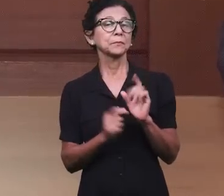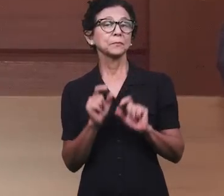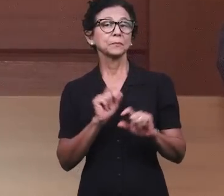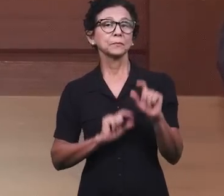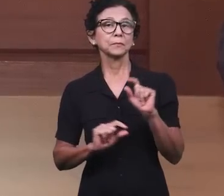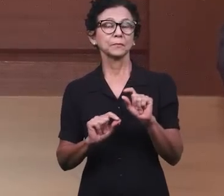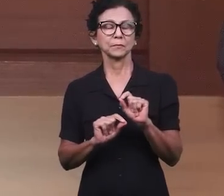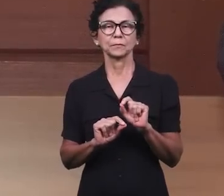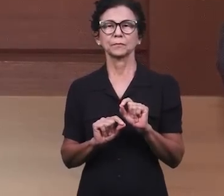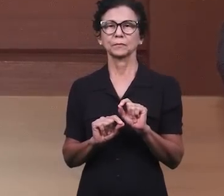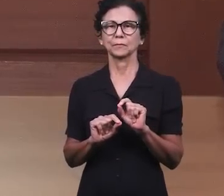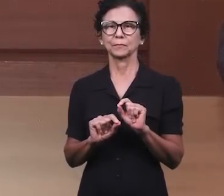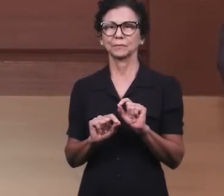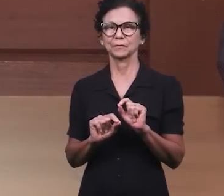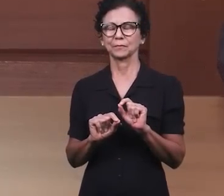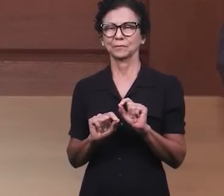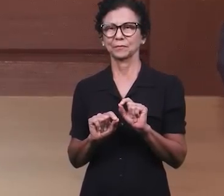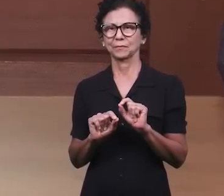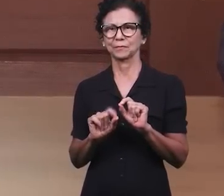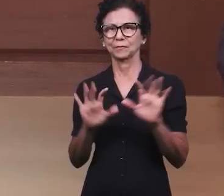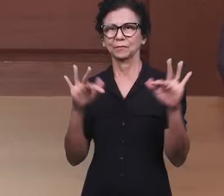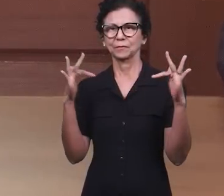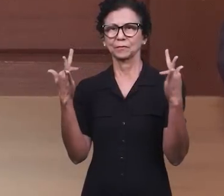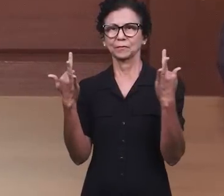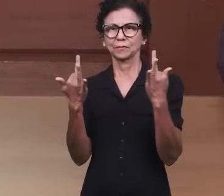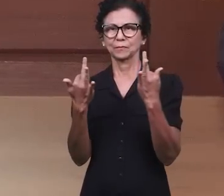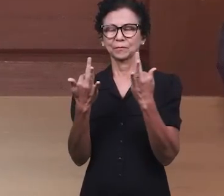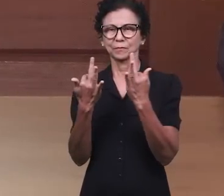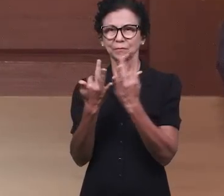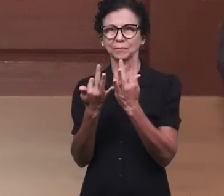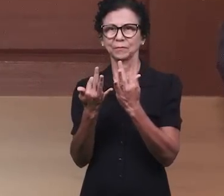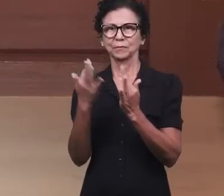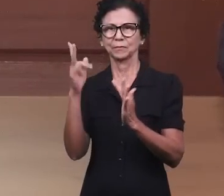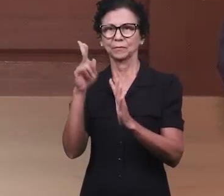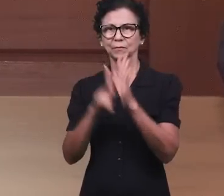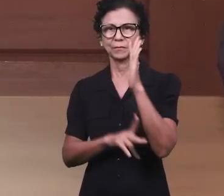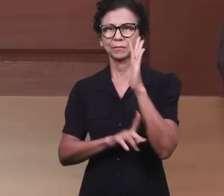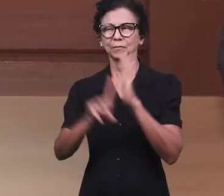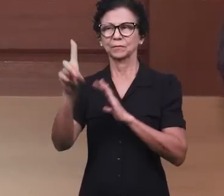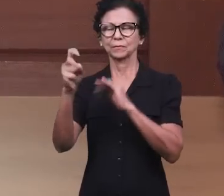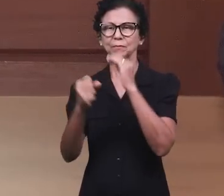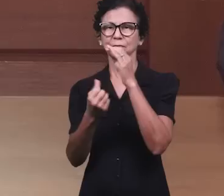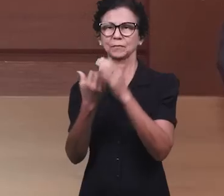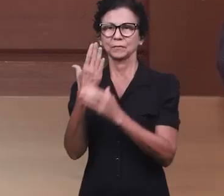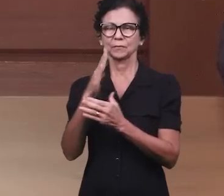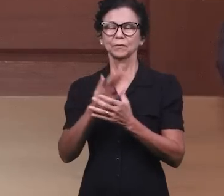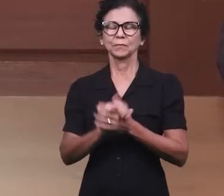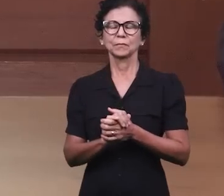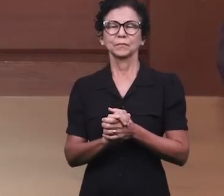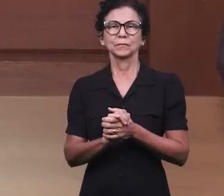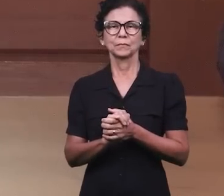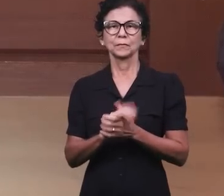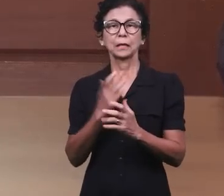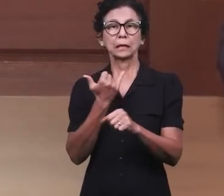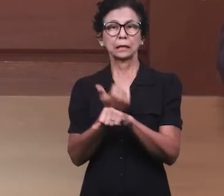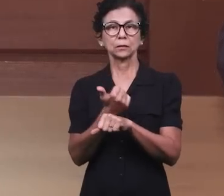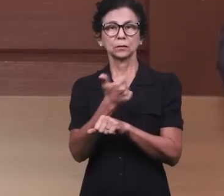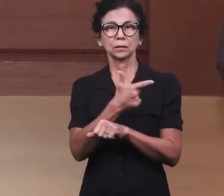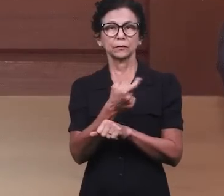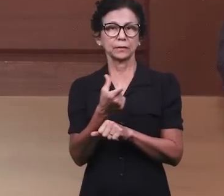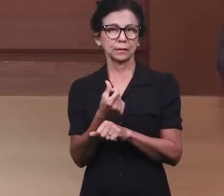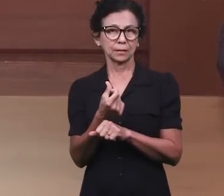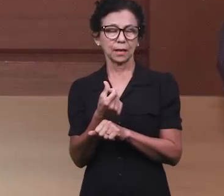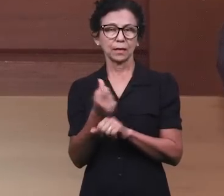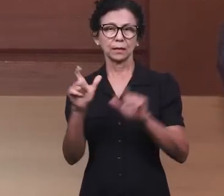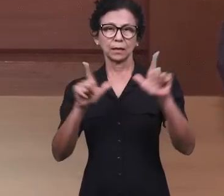programa é Família, Projeto de Deus. Nós estamos no canal 126 da Embratel, canal